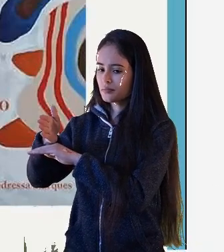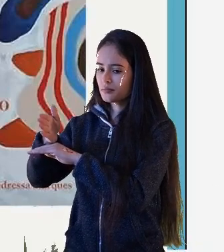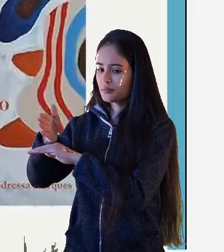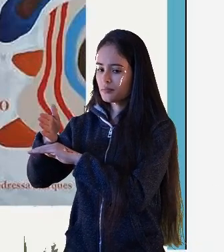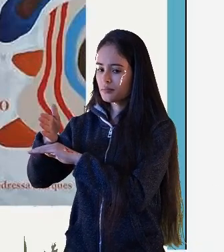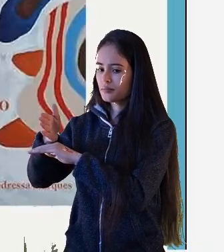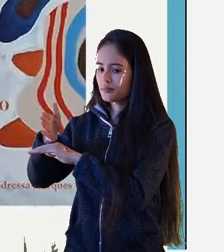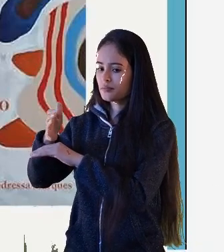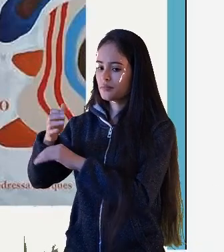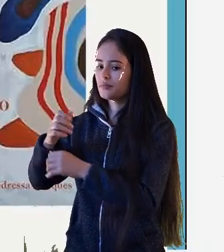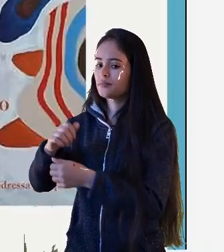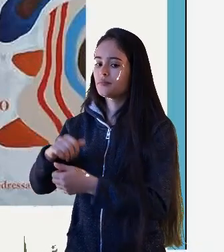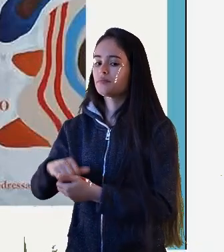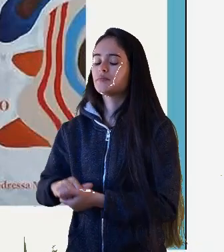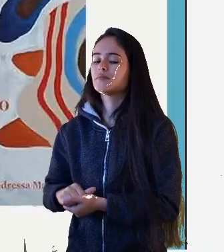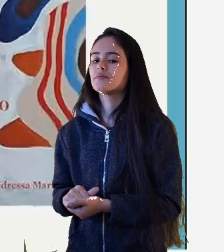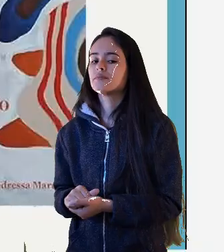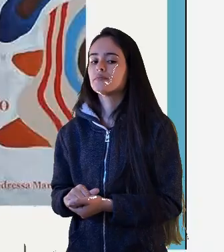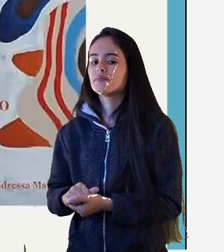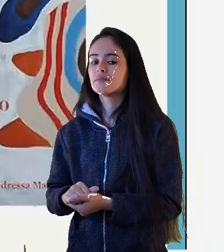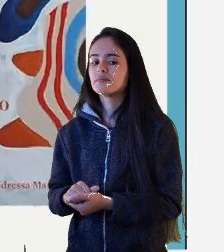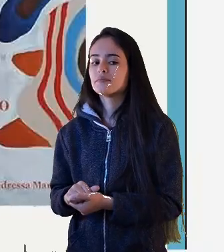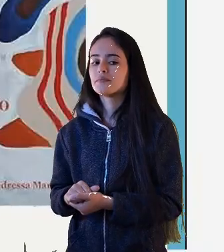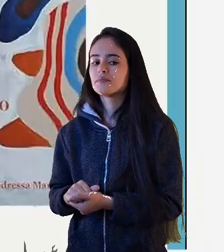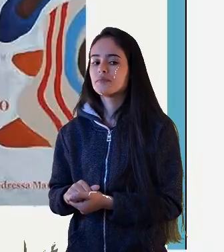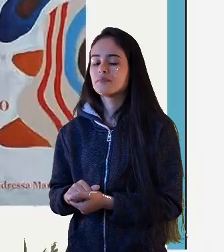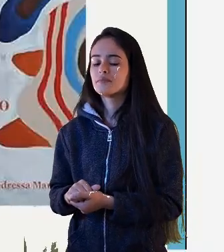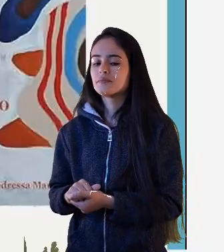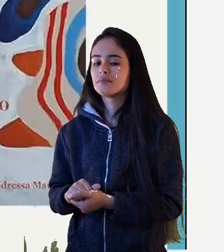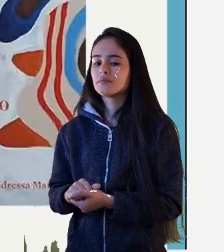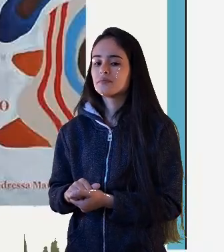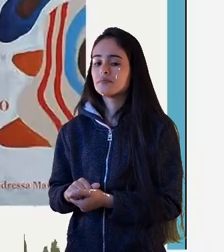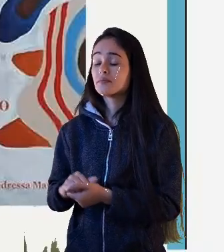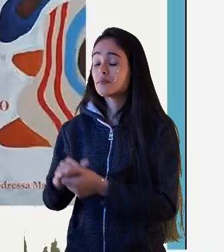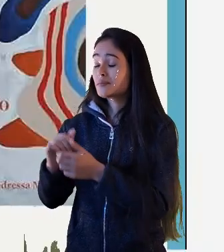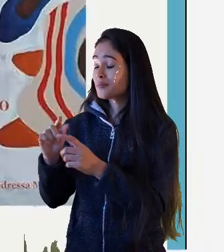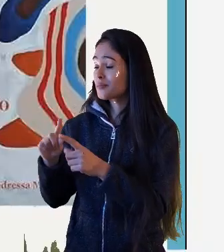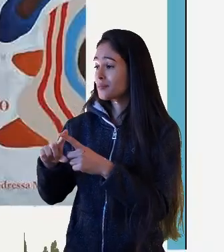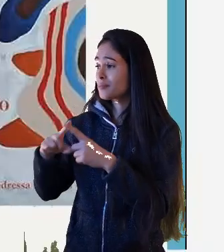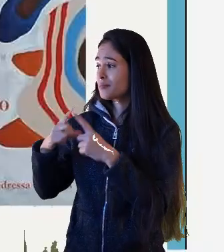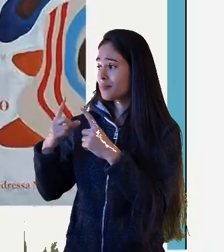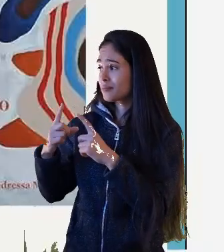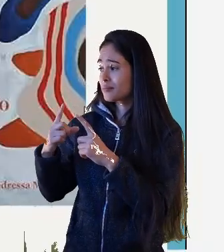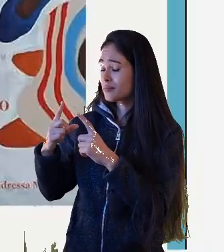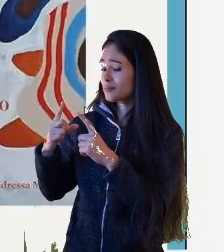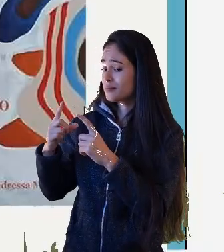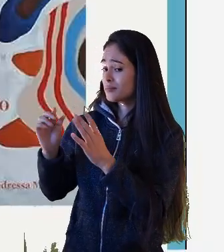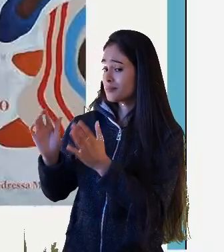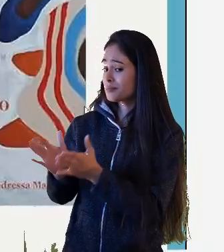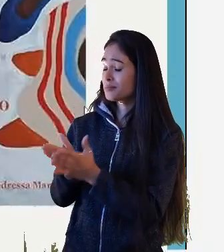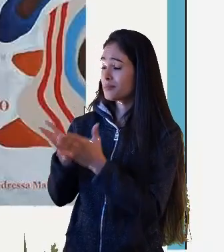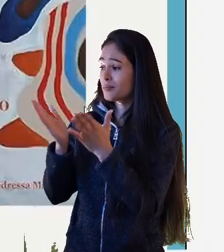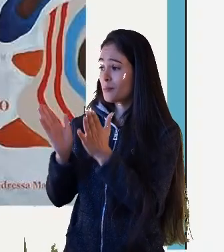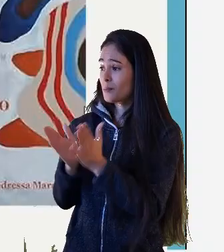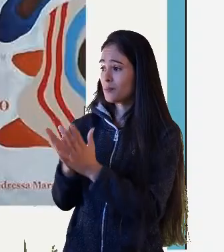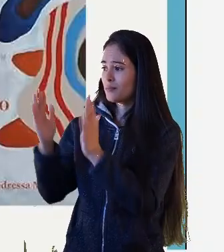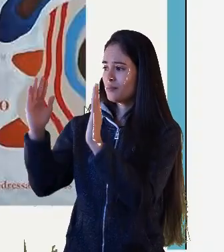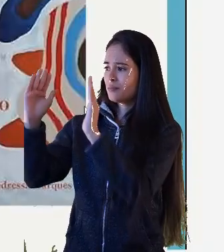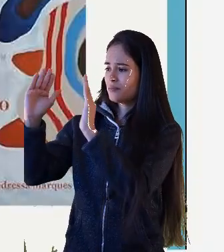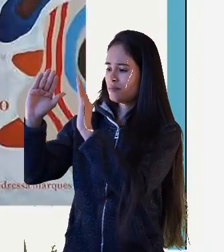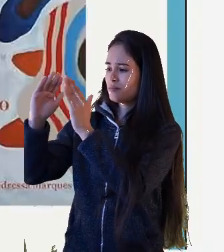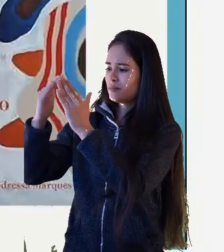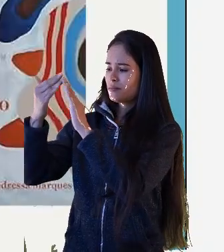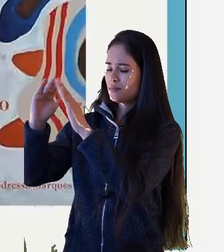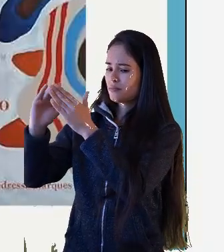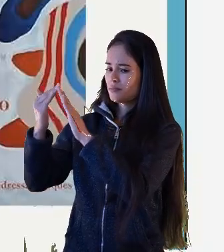vida do negro na entrada, no início das cotas, né? Porque chega lá é tudo branco, né, gente? Então, os primeiros que passaram nas cotas, eles